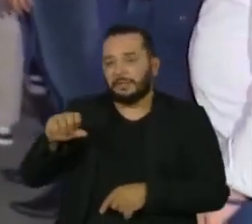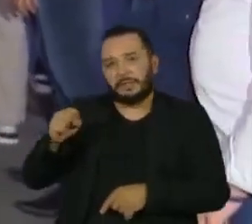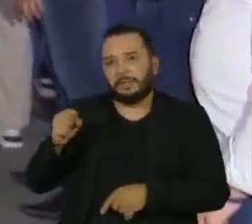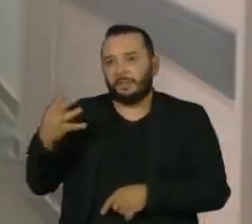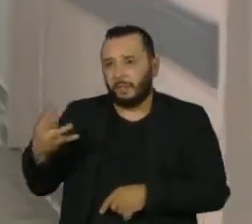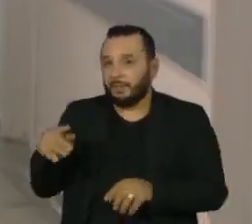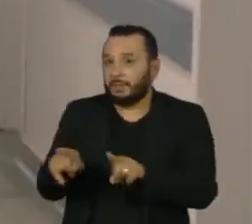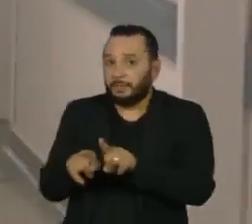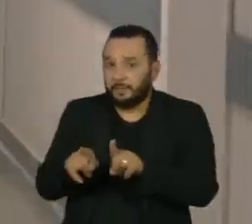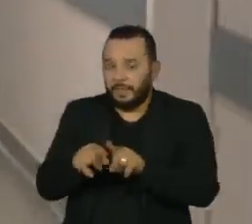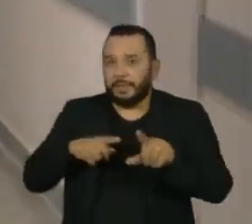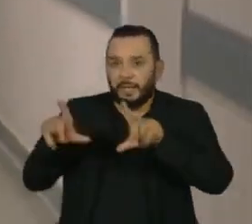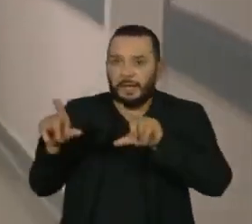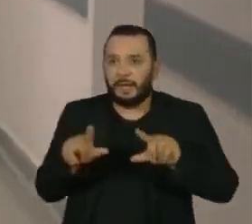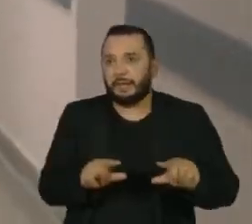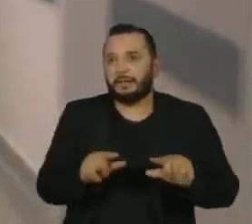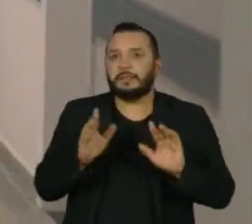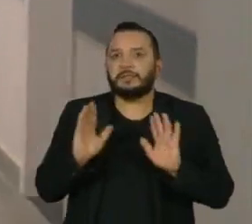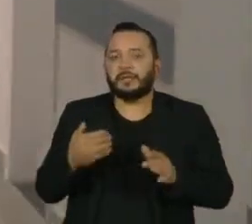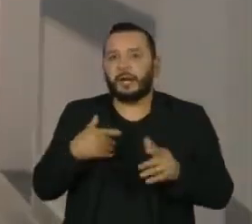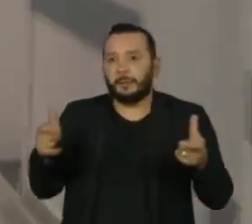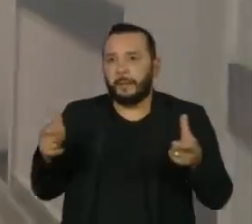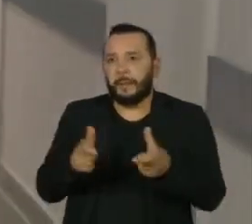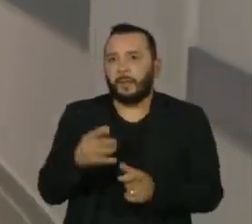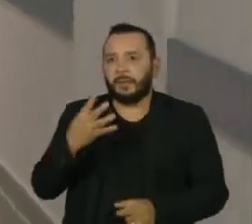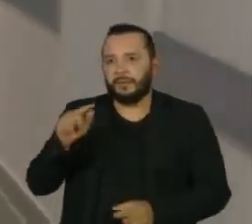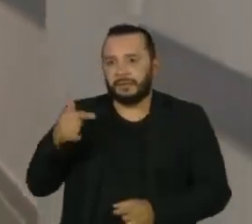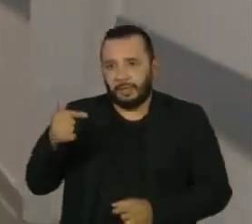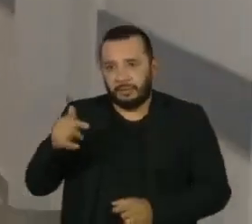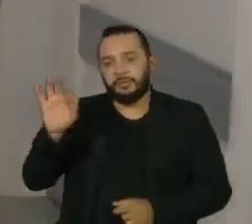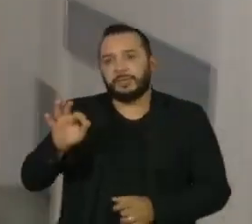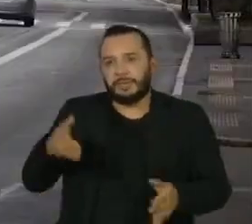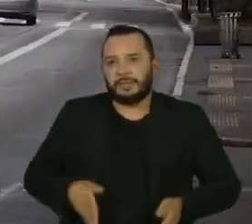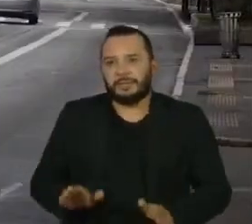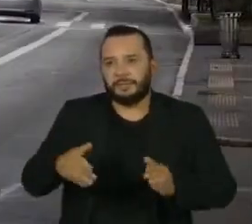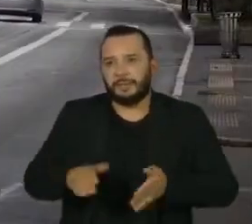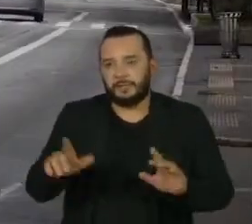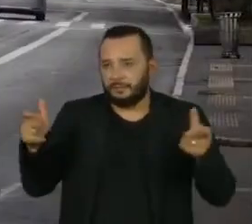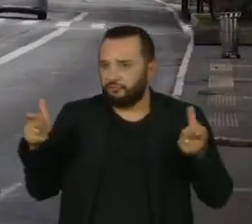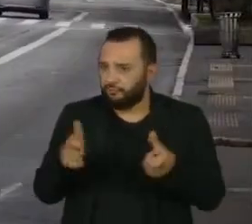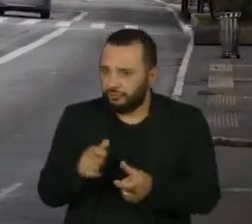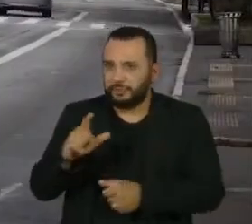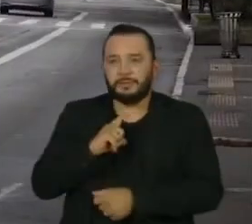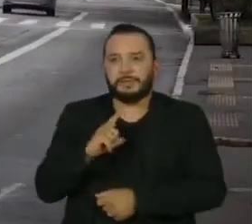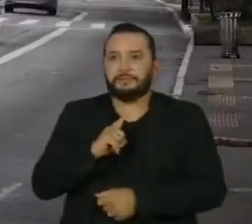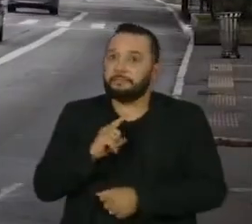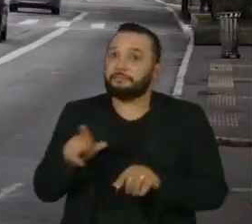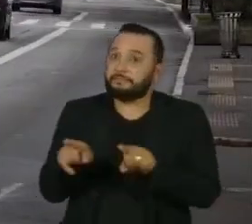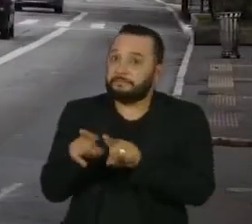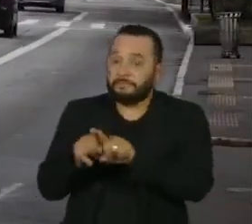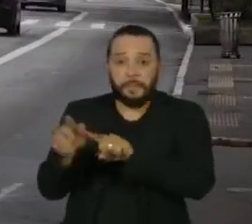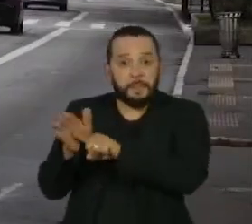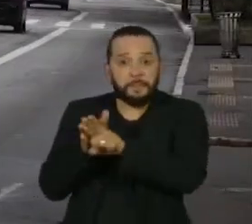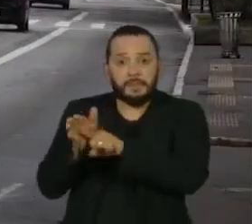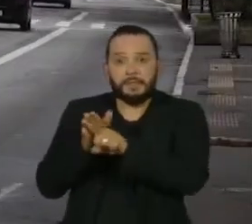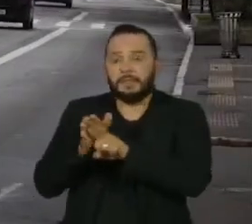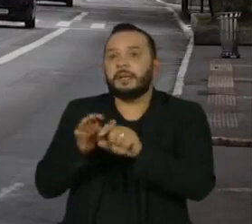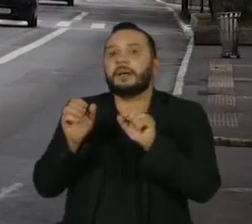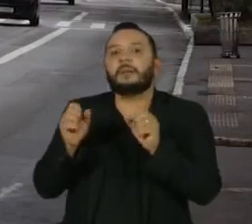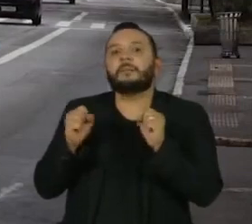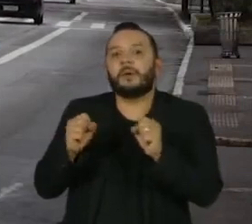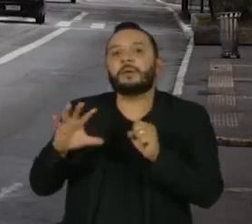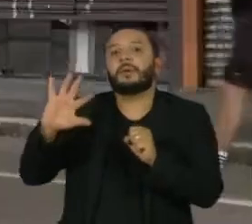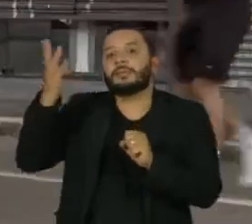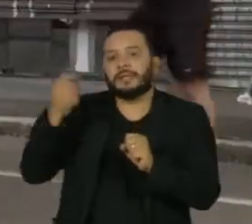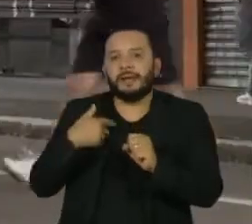de 4,7% nos nascimentos, no comparativo entre os dois anos. Para os pesquisadores, o número pode ser afetado pelo atraso